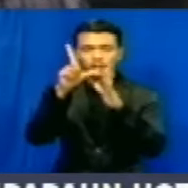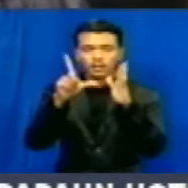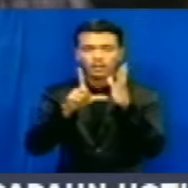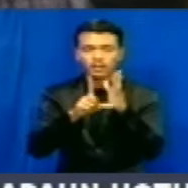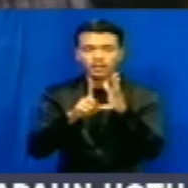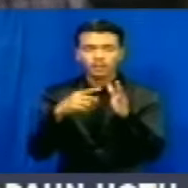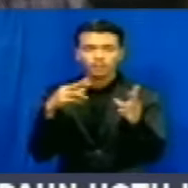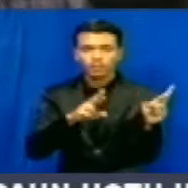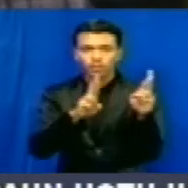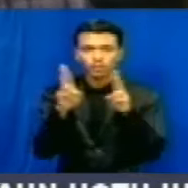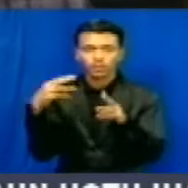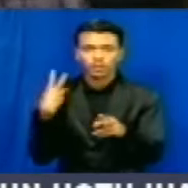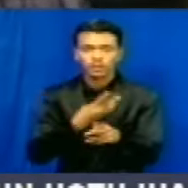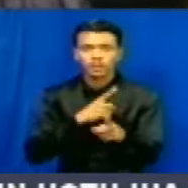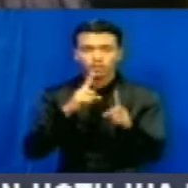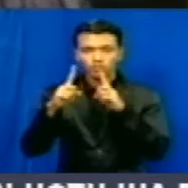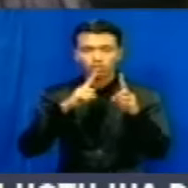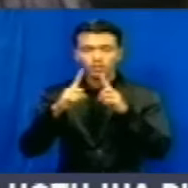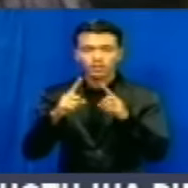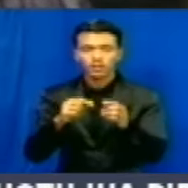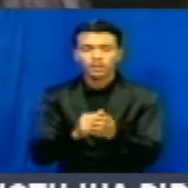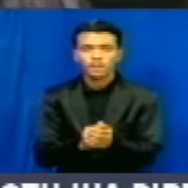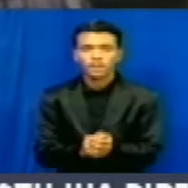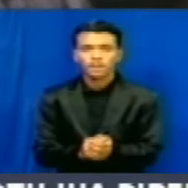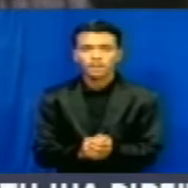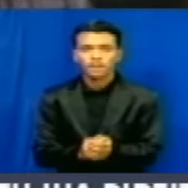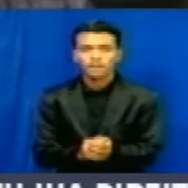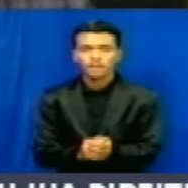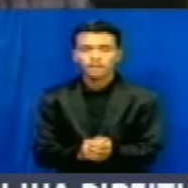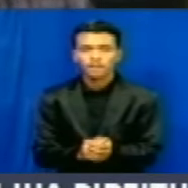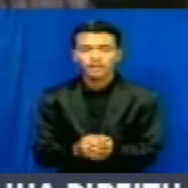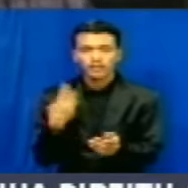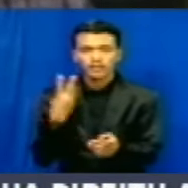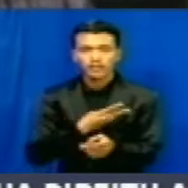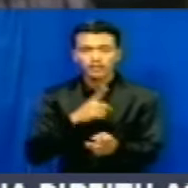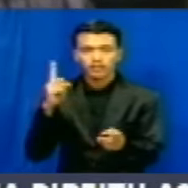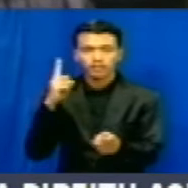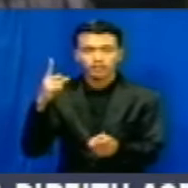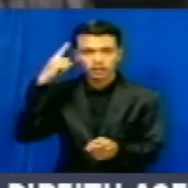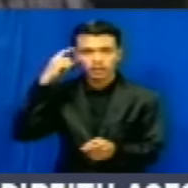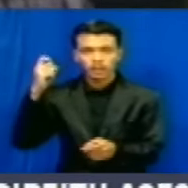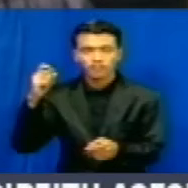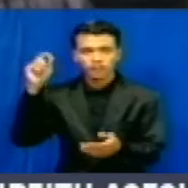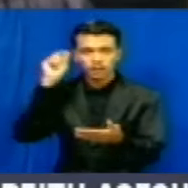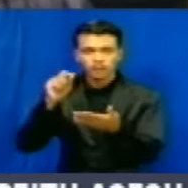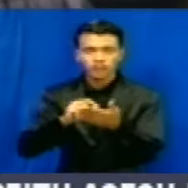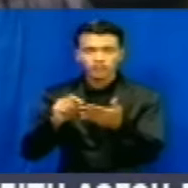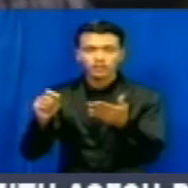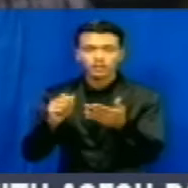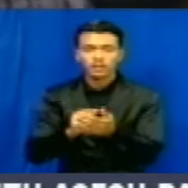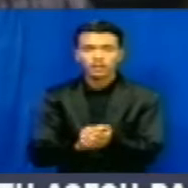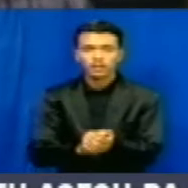pronto, ita tende a todo ajustamento. No entanto, tecnicamente, ita na fatin, tamba secretariado na estabelecimento,